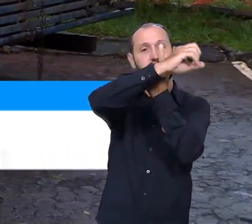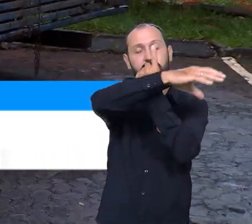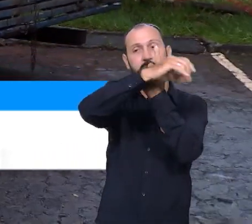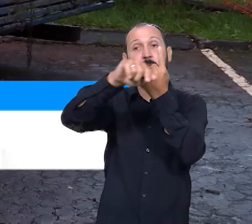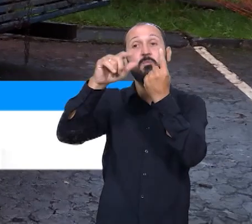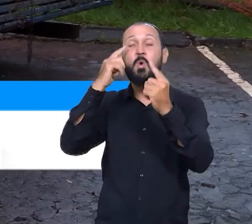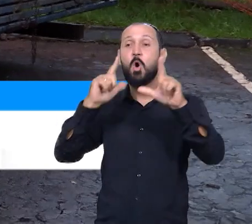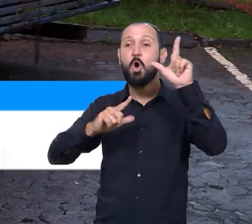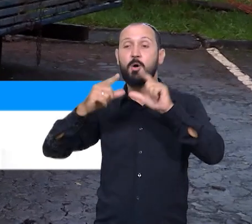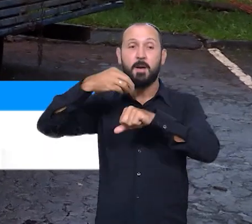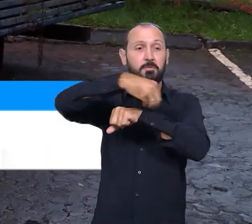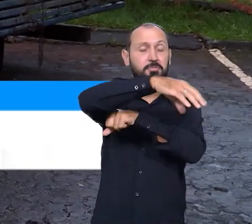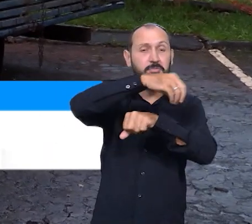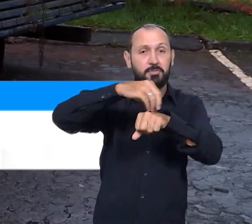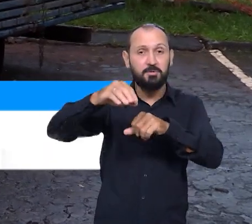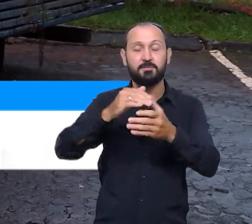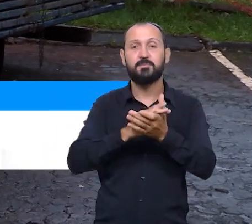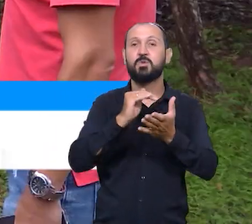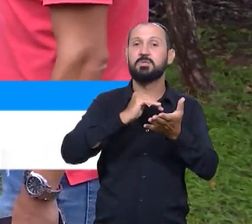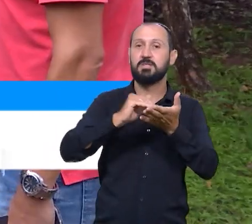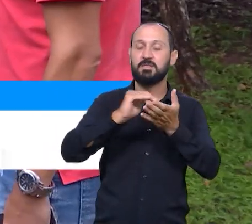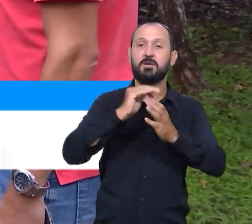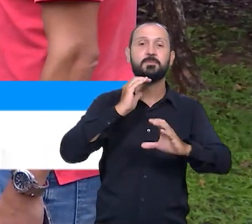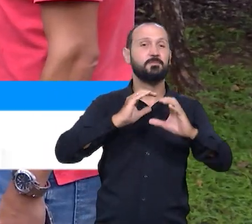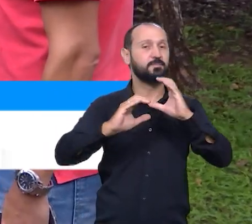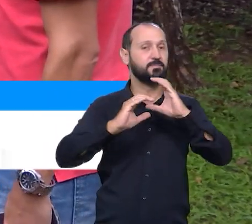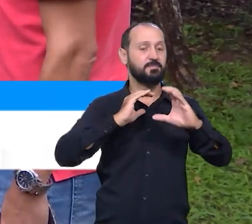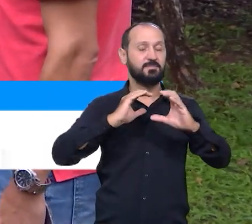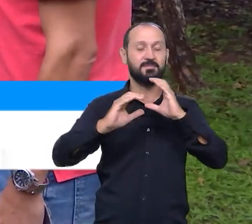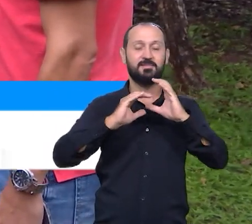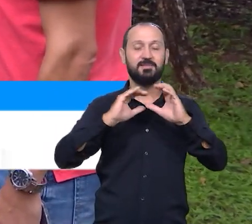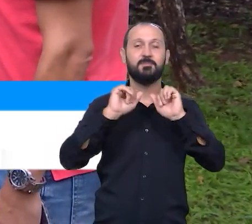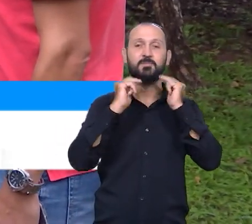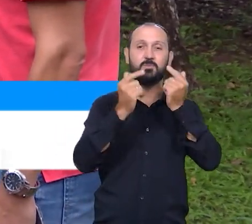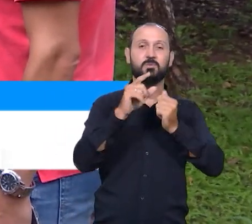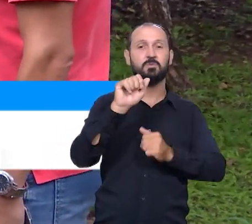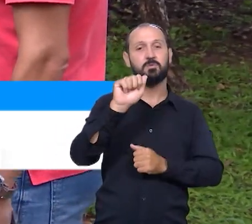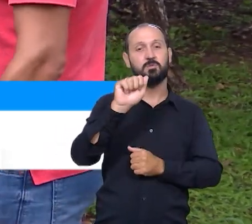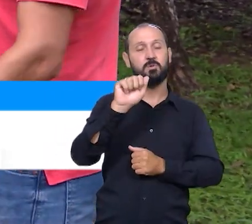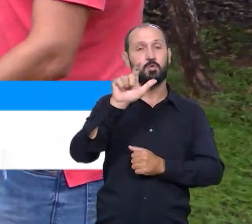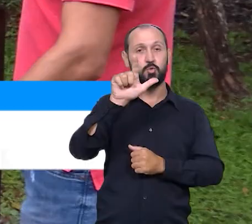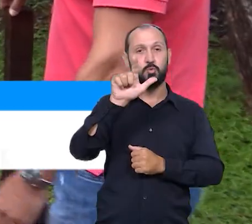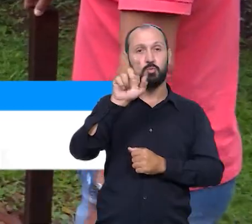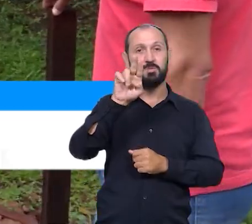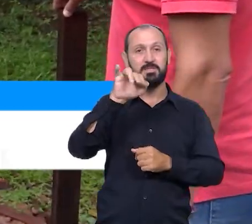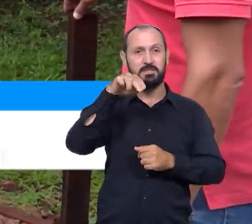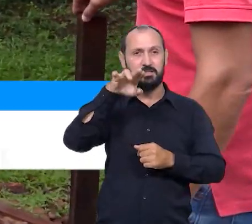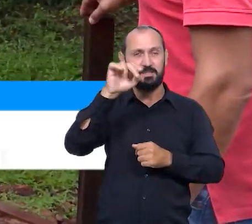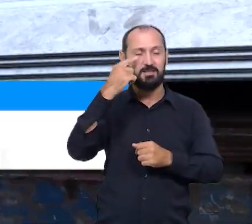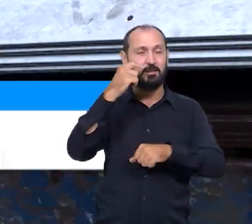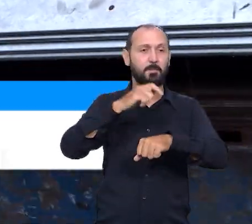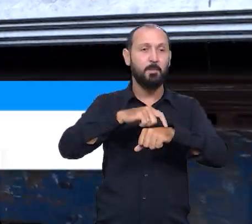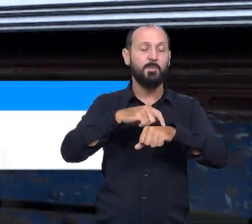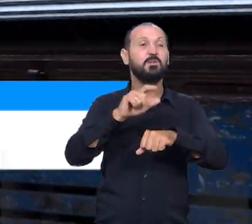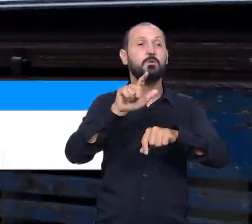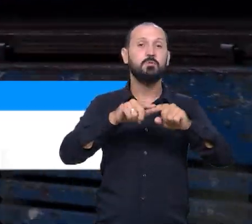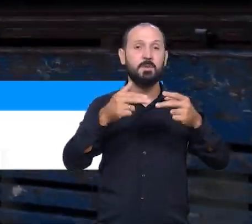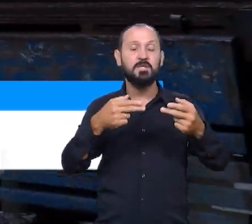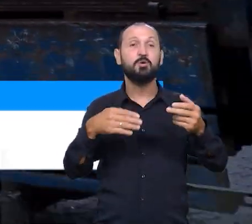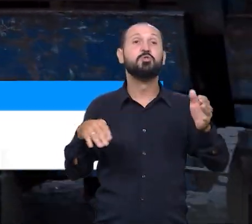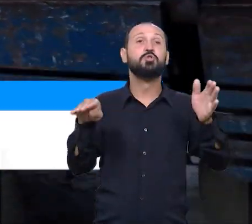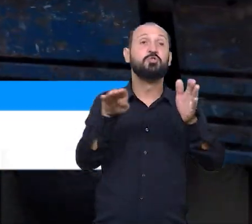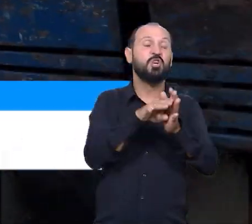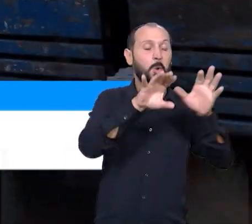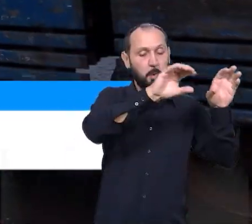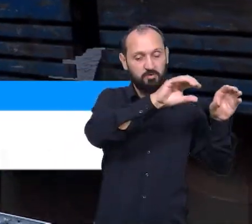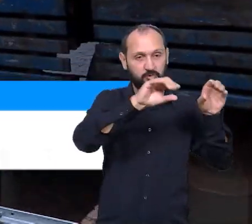da Casa de Lei sul-mato-grossense. O secretário de Comunicação da Assembleia, Luciano Rodrigues de Lima, acompanhou o